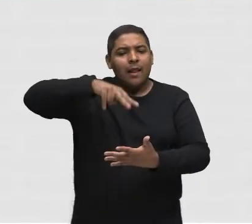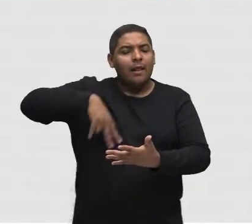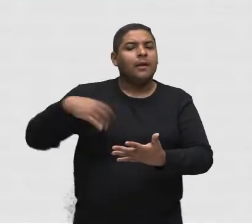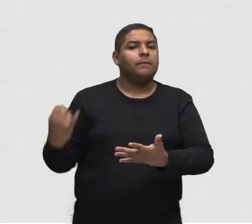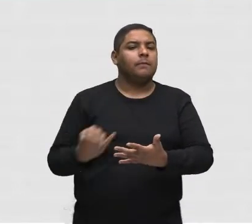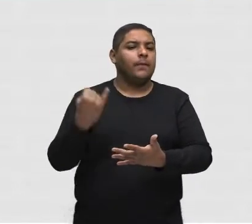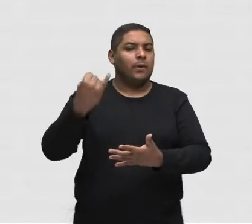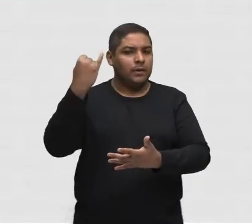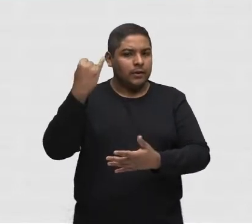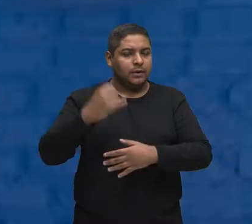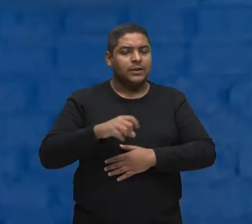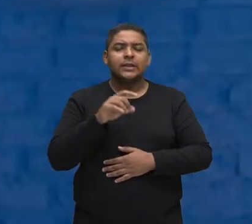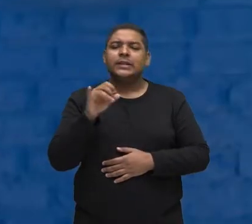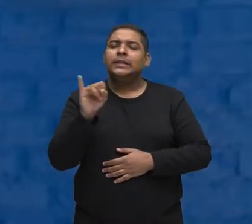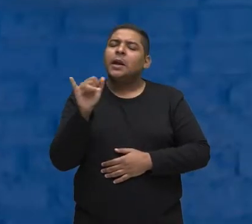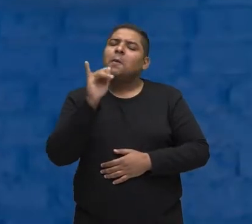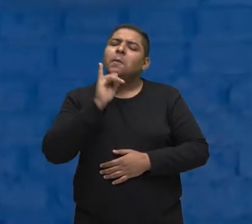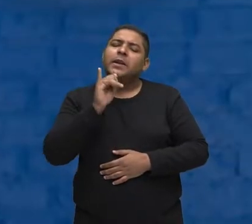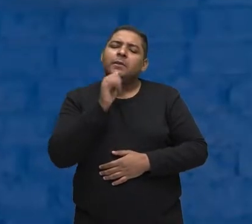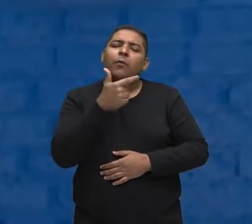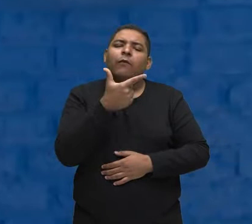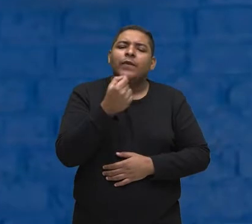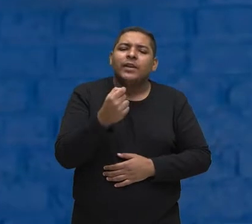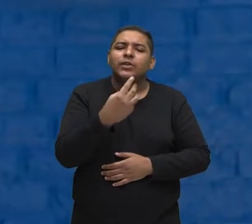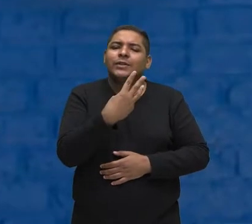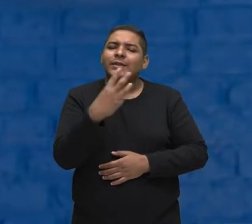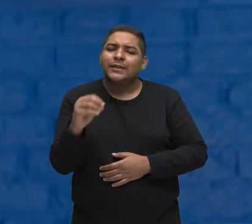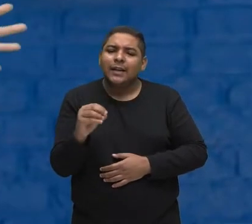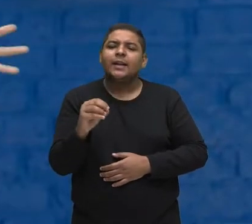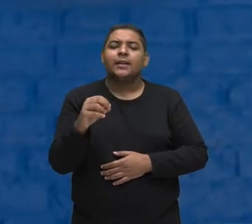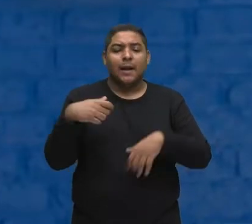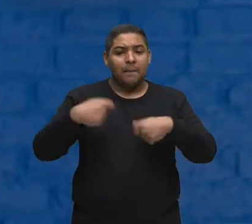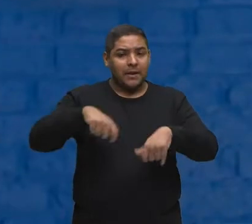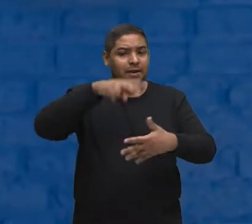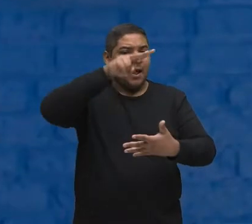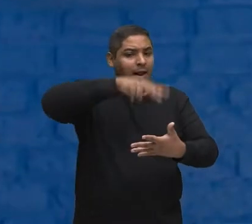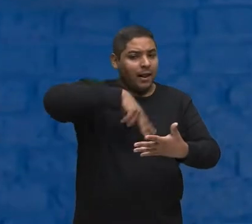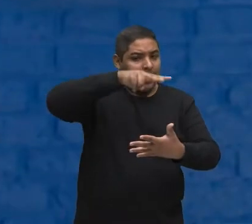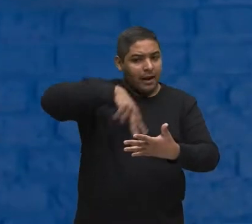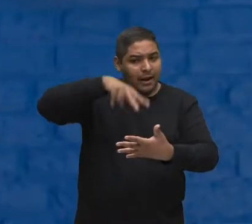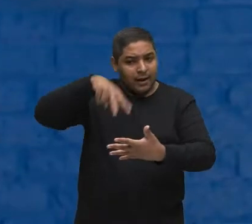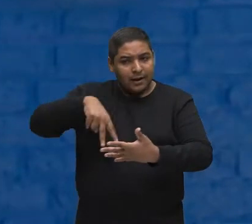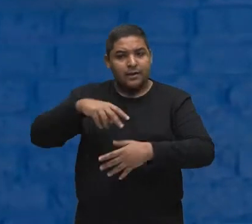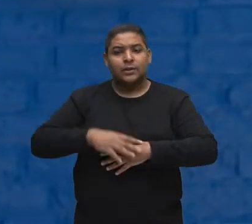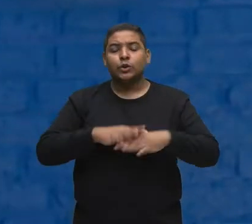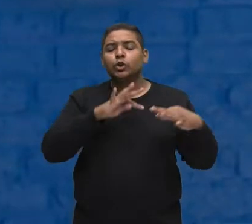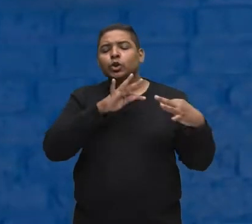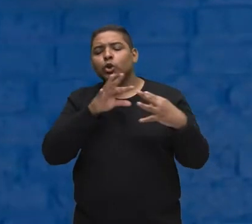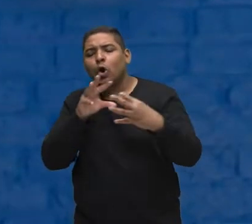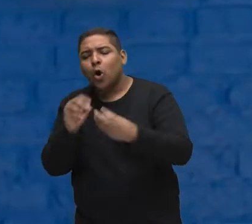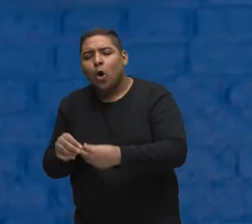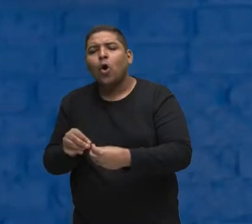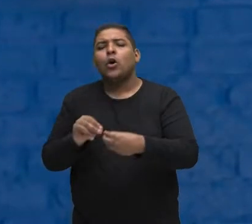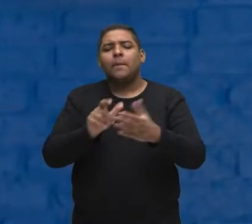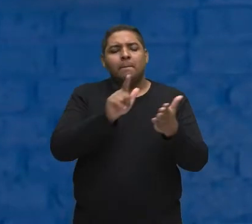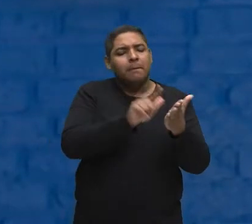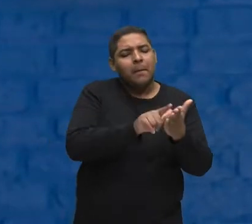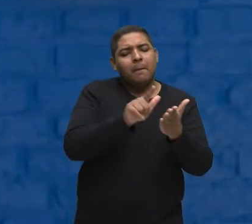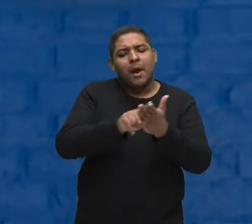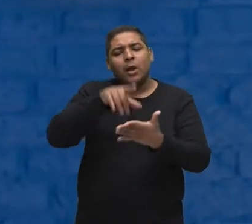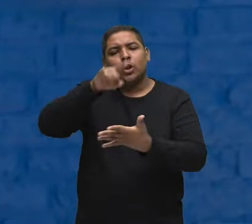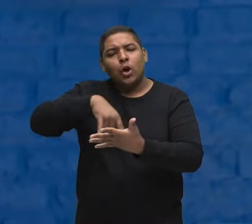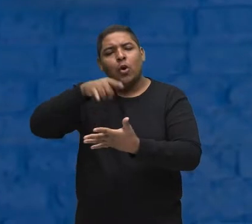se ela tinha 20 alunos, 30 alunos, ela deveria ler as fichas daquele aluno. Geralmente o professor tem